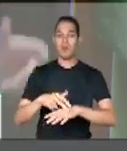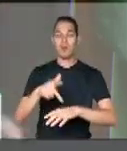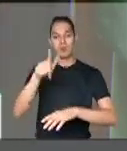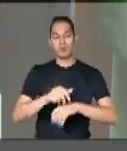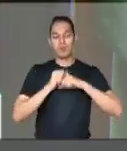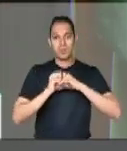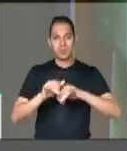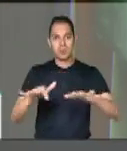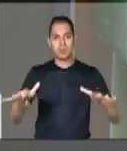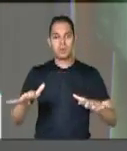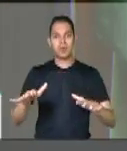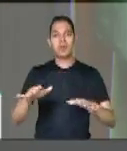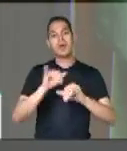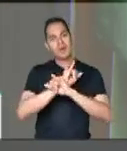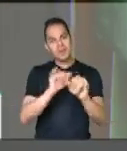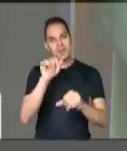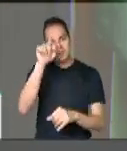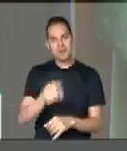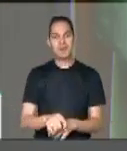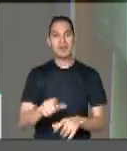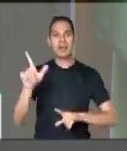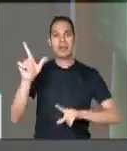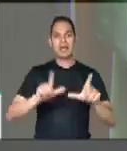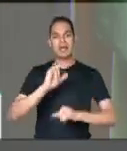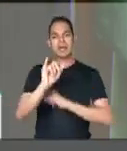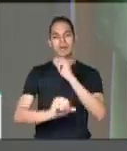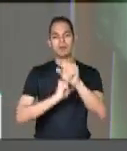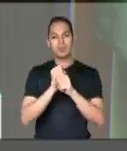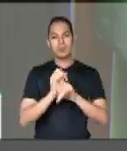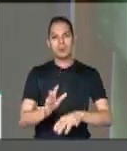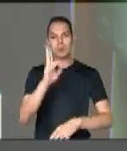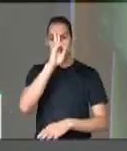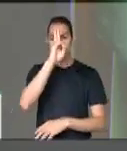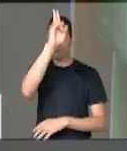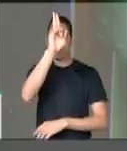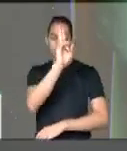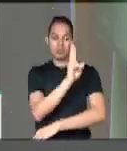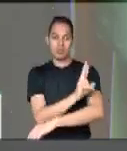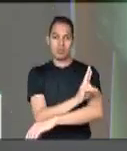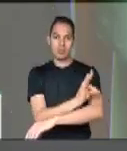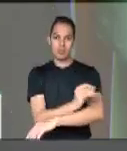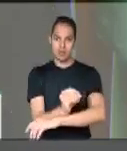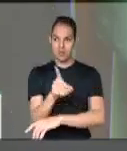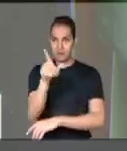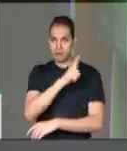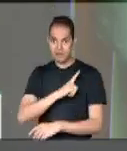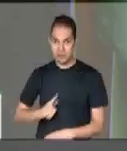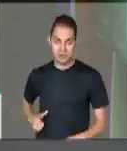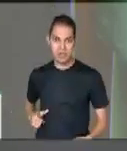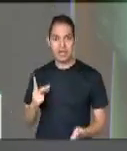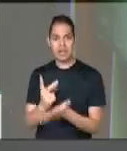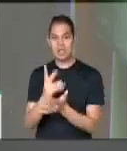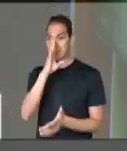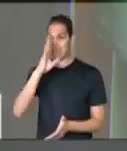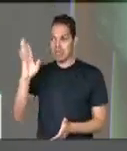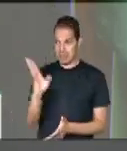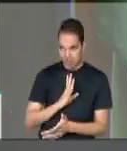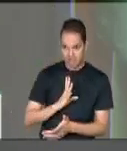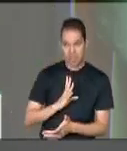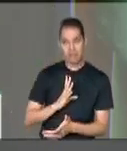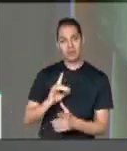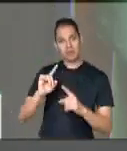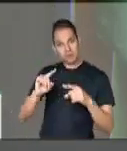o que vejo falar da imprensa responsável do meu estado para dizer que de você, governador, a cada ataque que você me fizer, eu em defesa